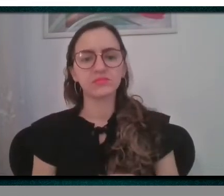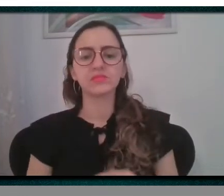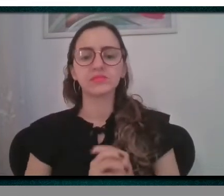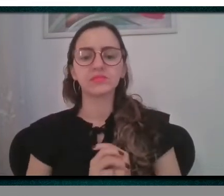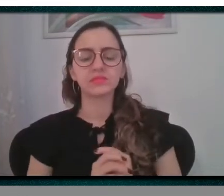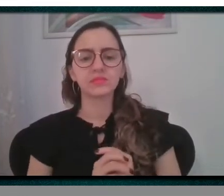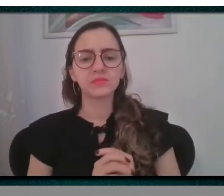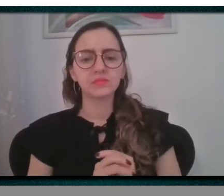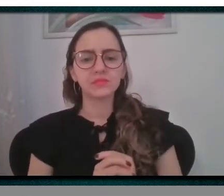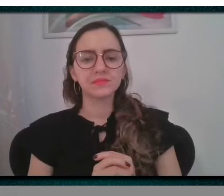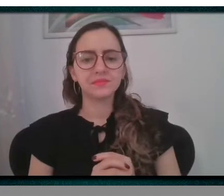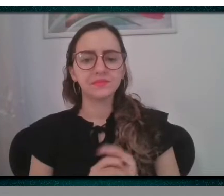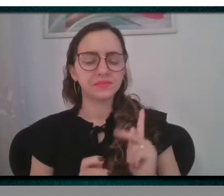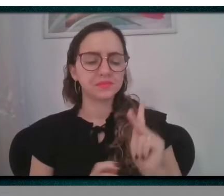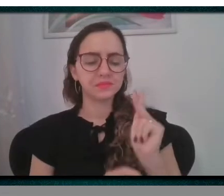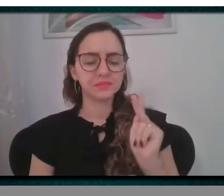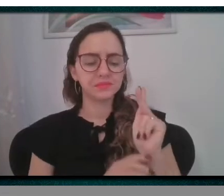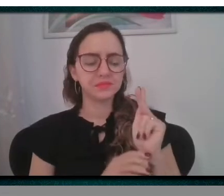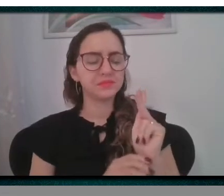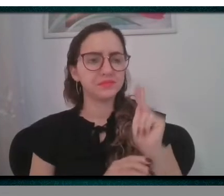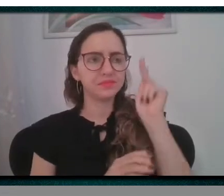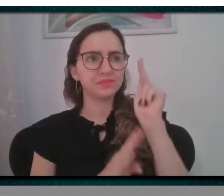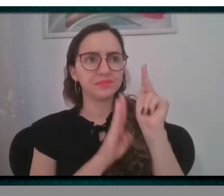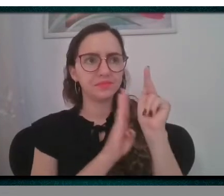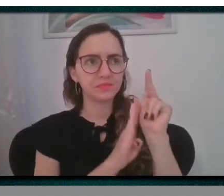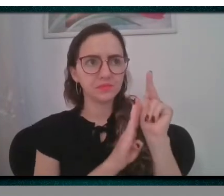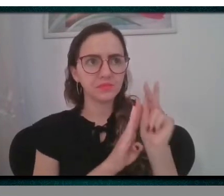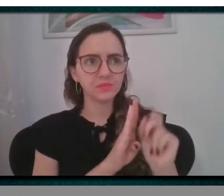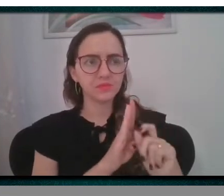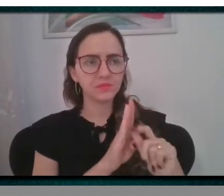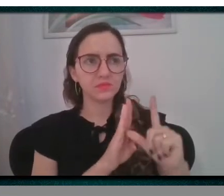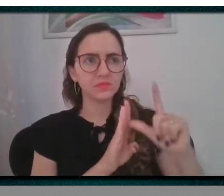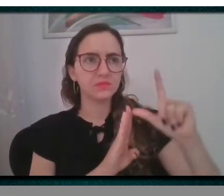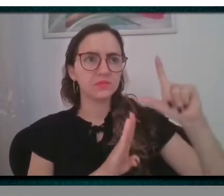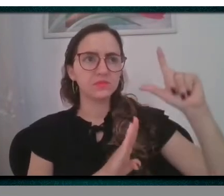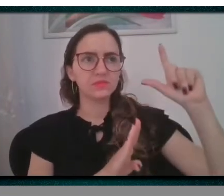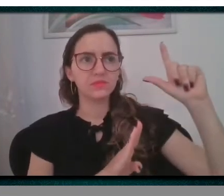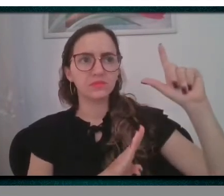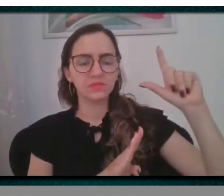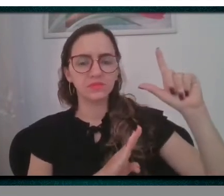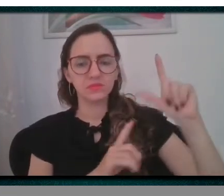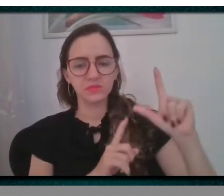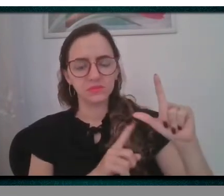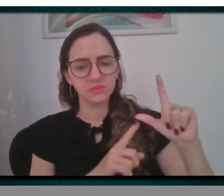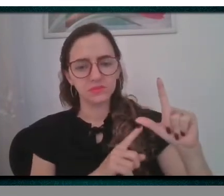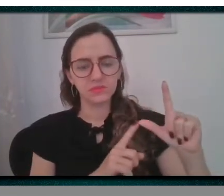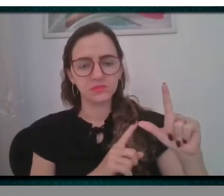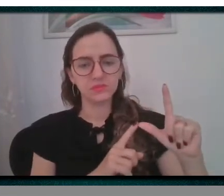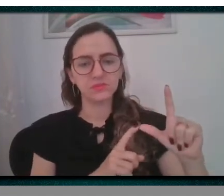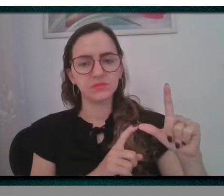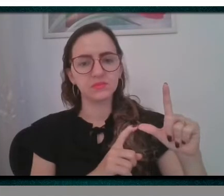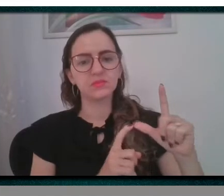o Kb, vírgula, mais forte